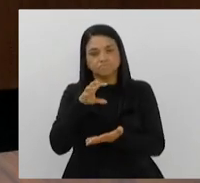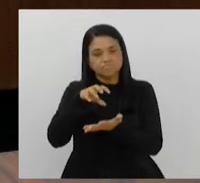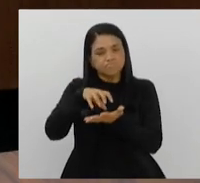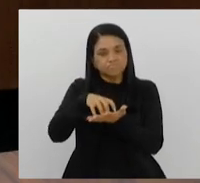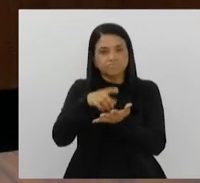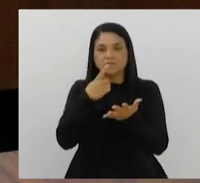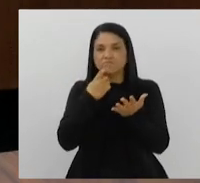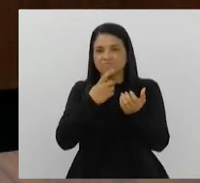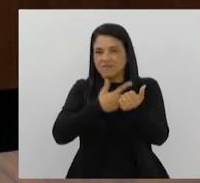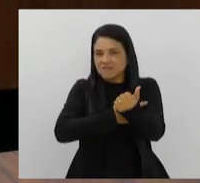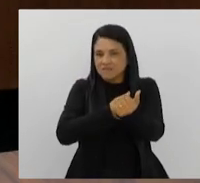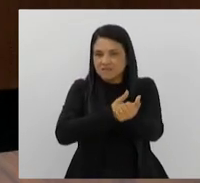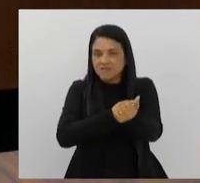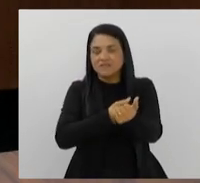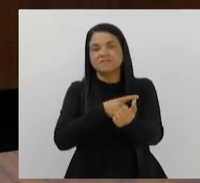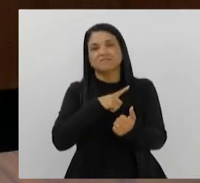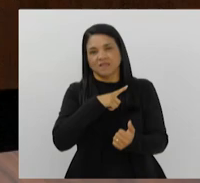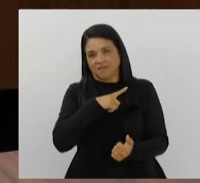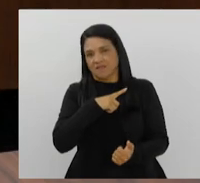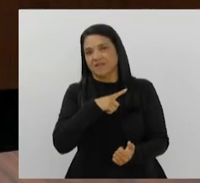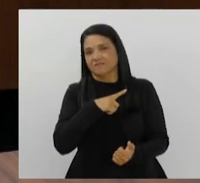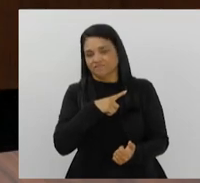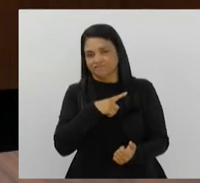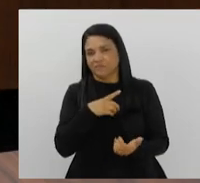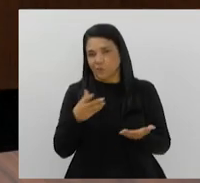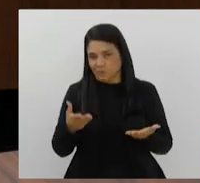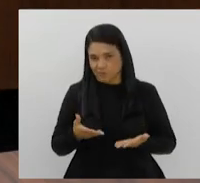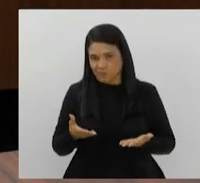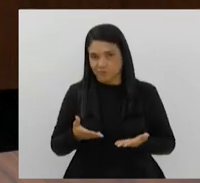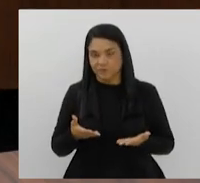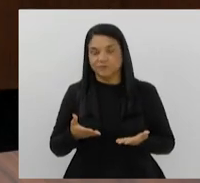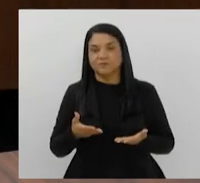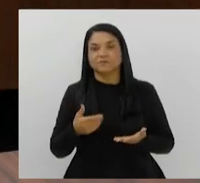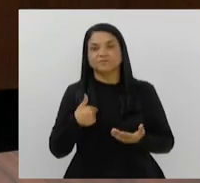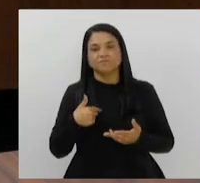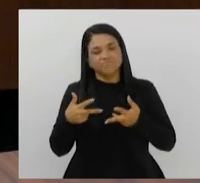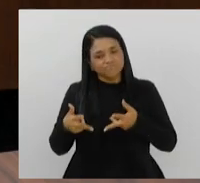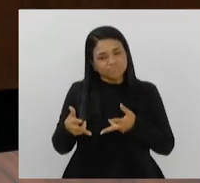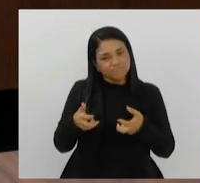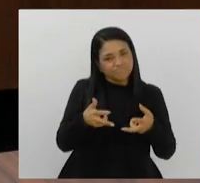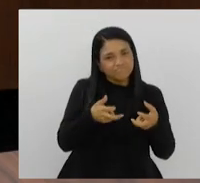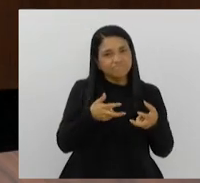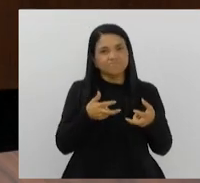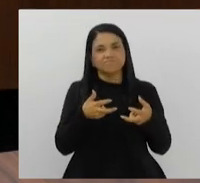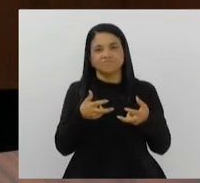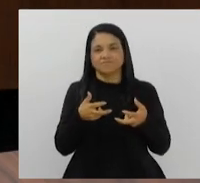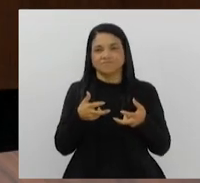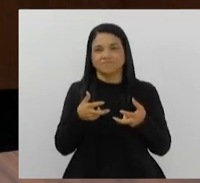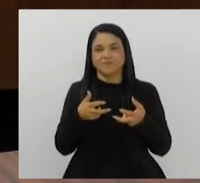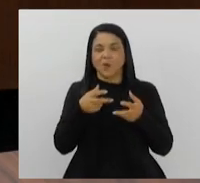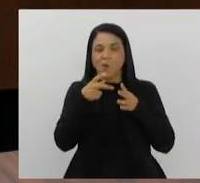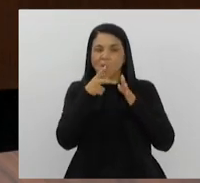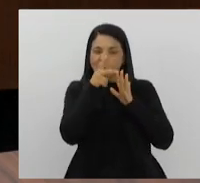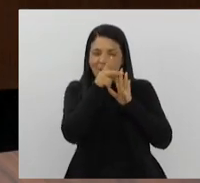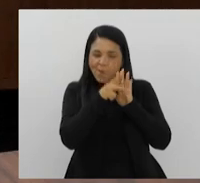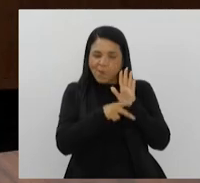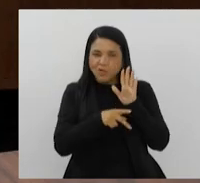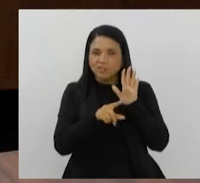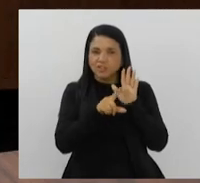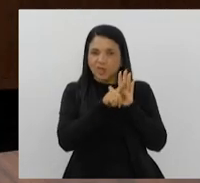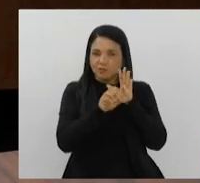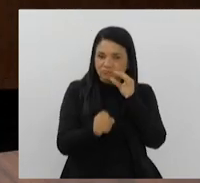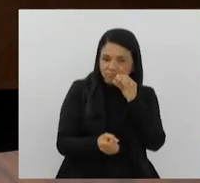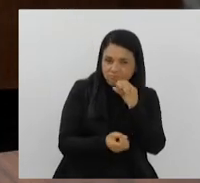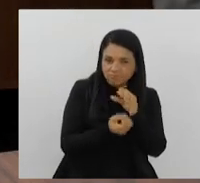passam hoje em dia é muito grande. E a gente montando um projeto itinerante em busca